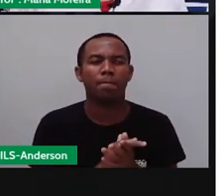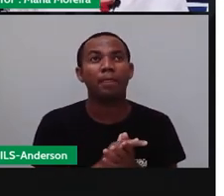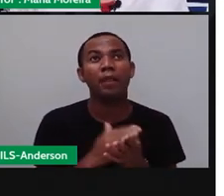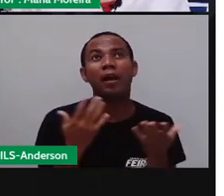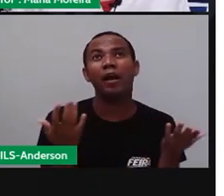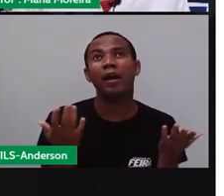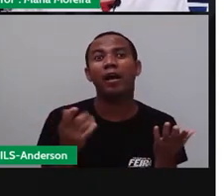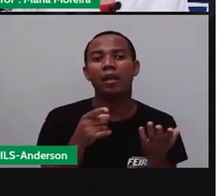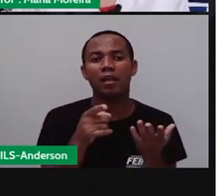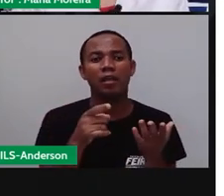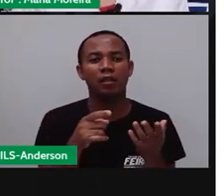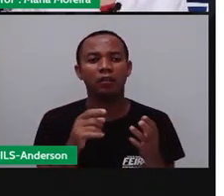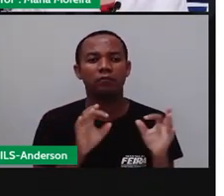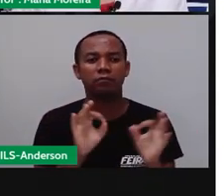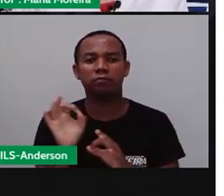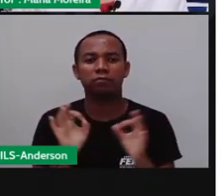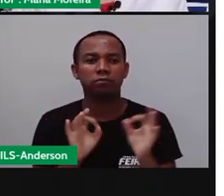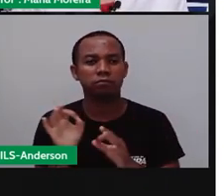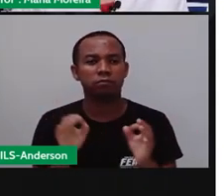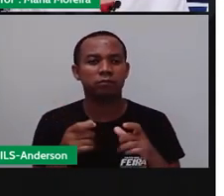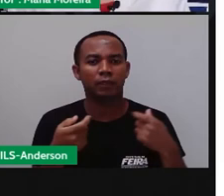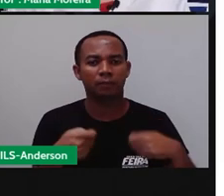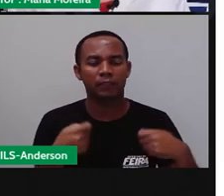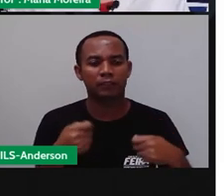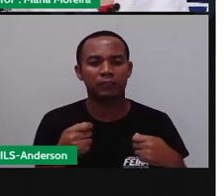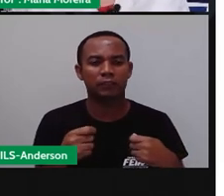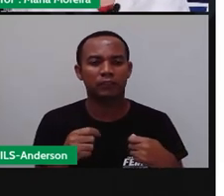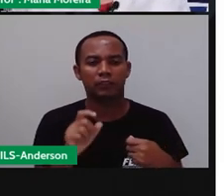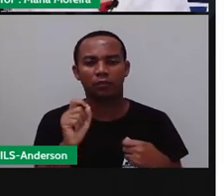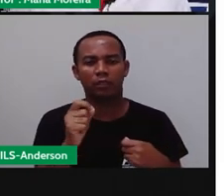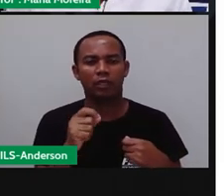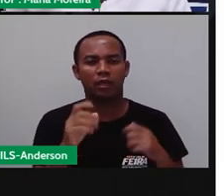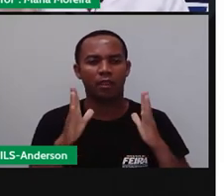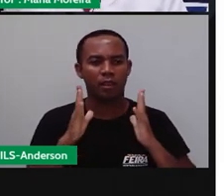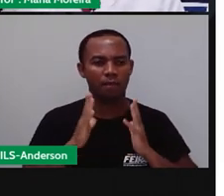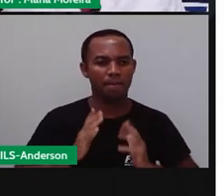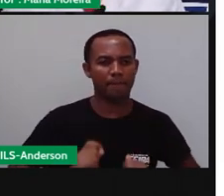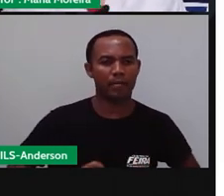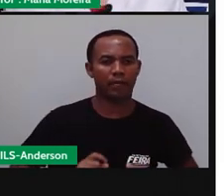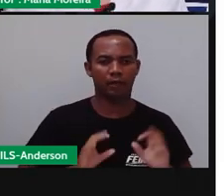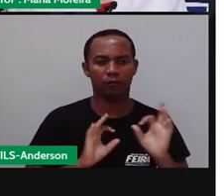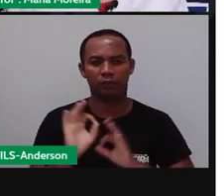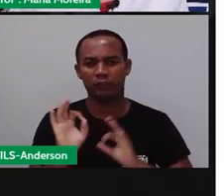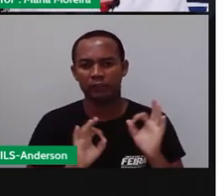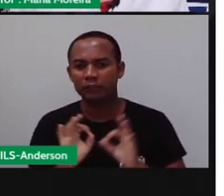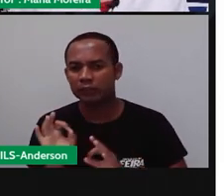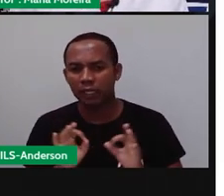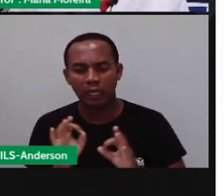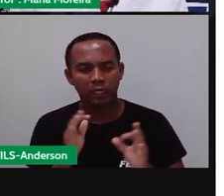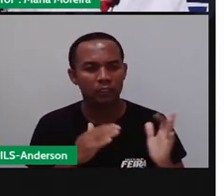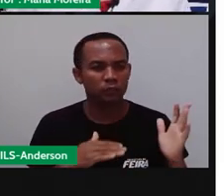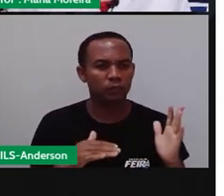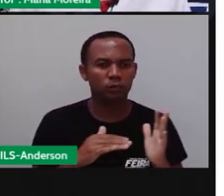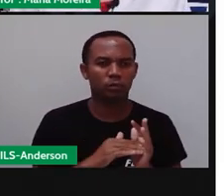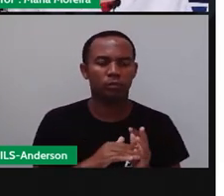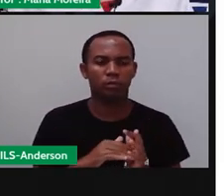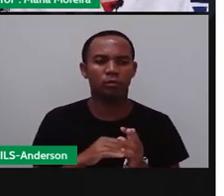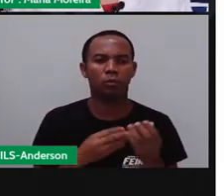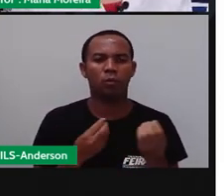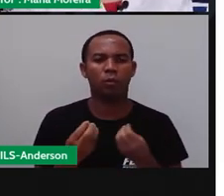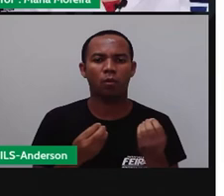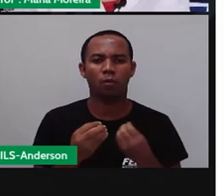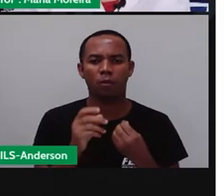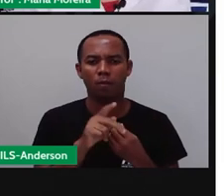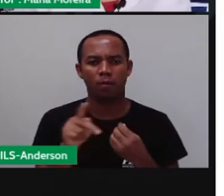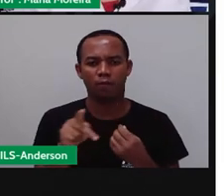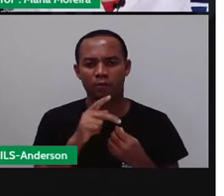é um faxineiro. Ele precisa de conhecimento, ele precisa saber como limpar, como organizar determinadas coisas. Então, o que a PRO tem